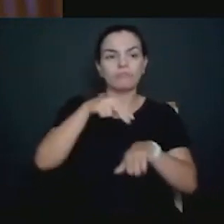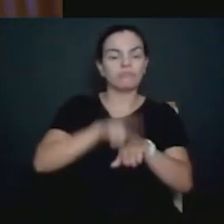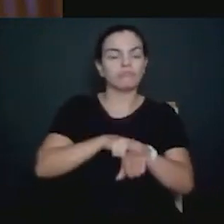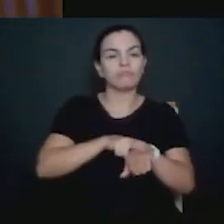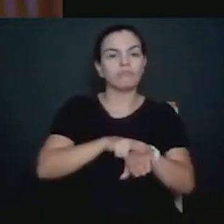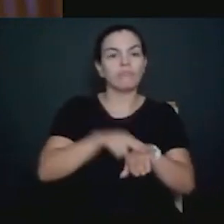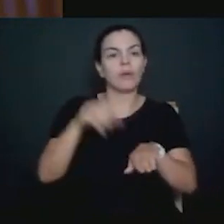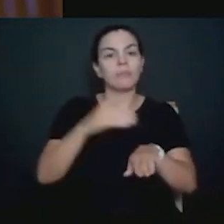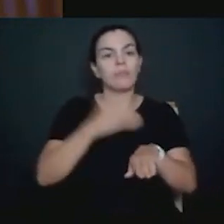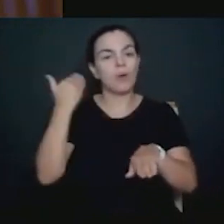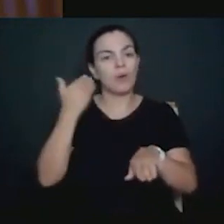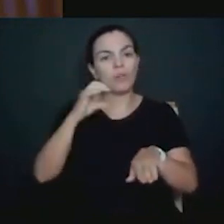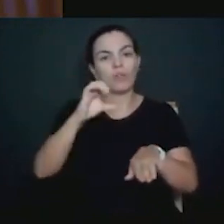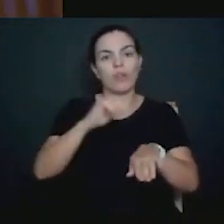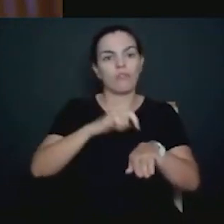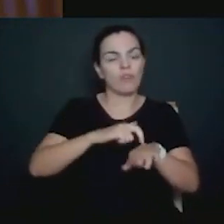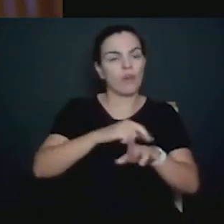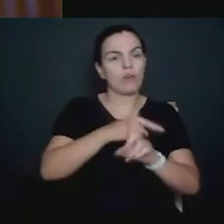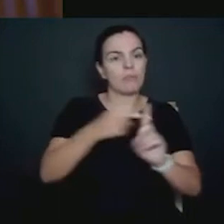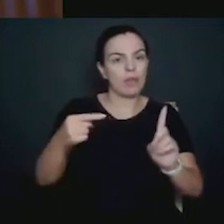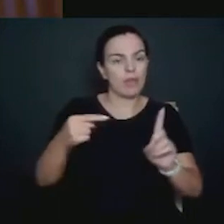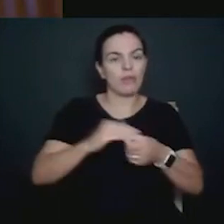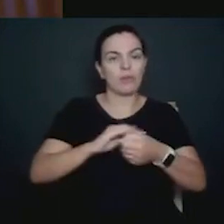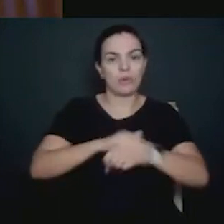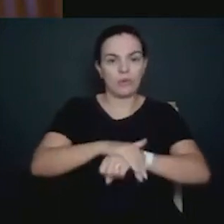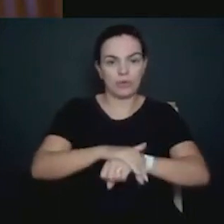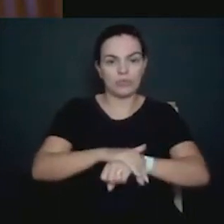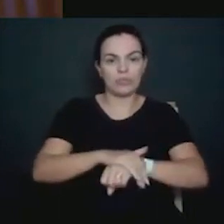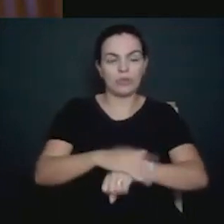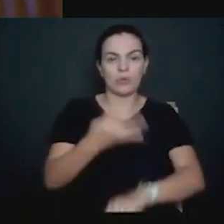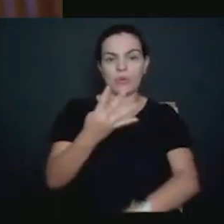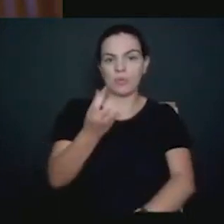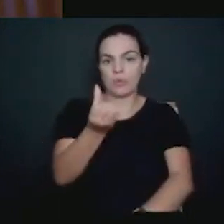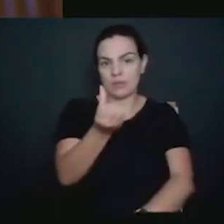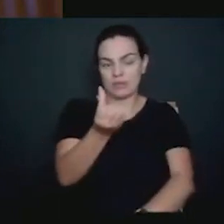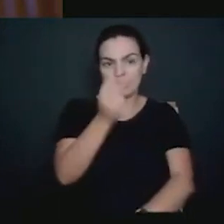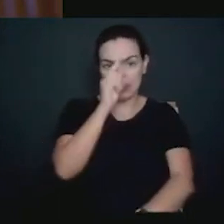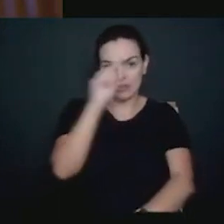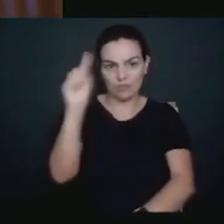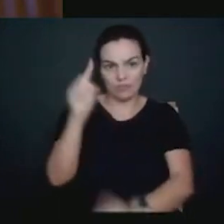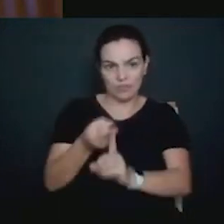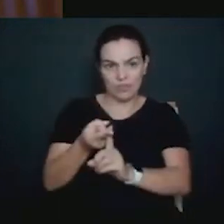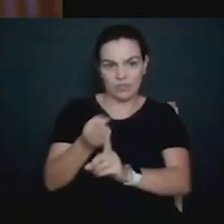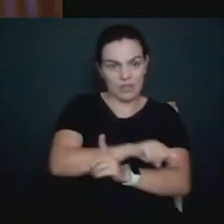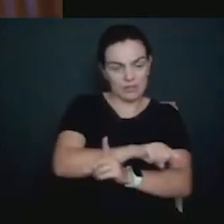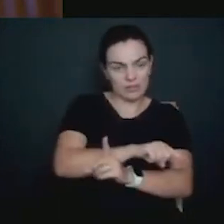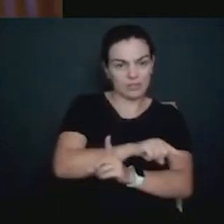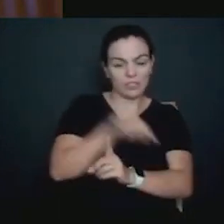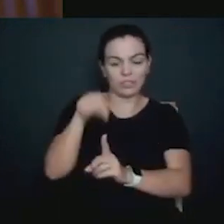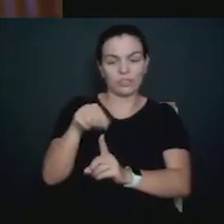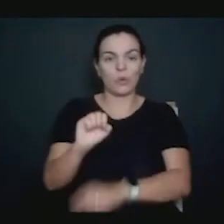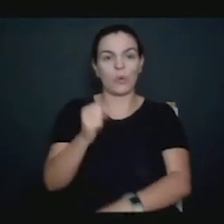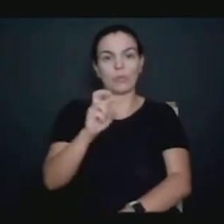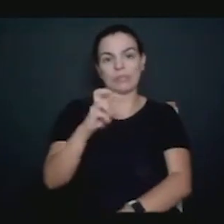21:37 exatos 46 dias antes de completar 85 anos